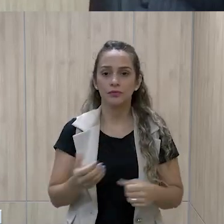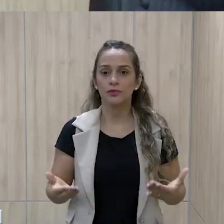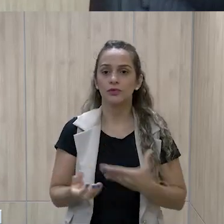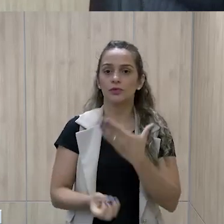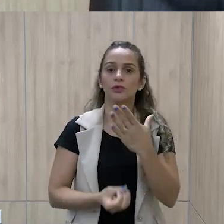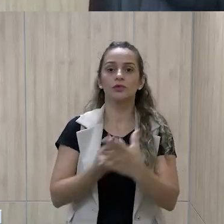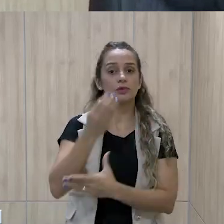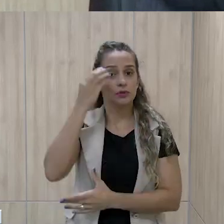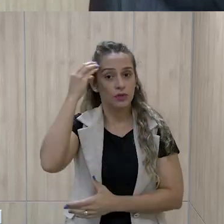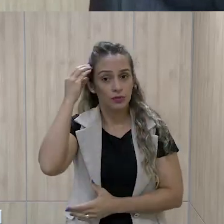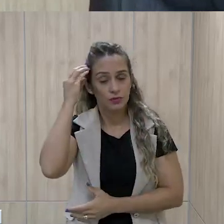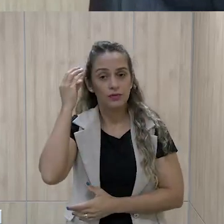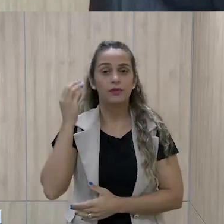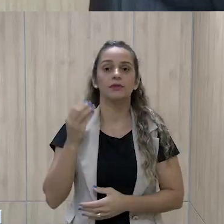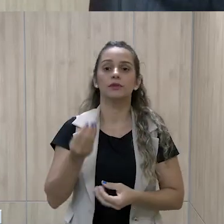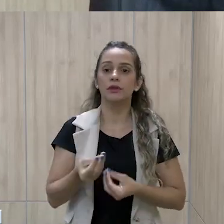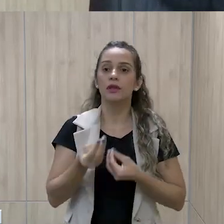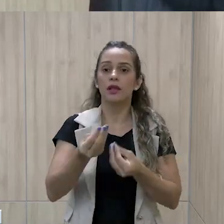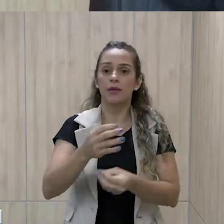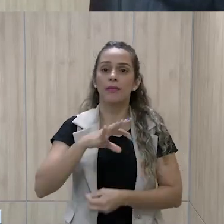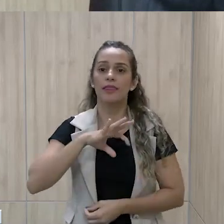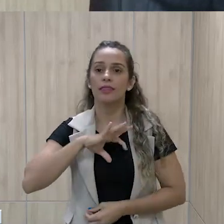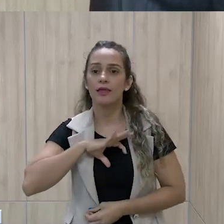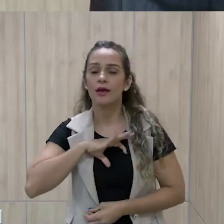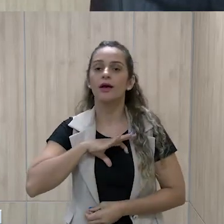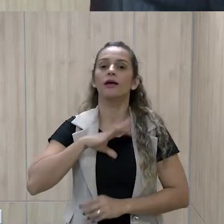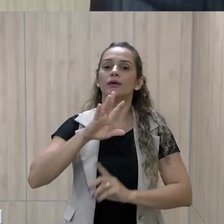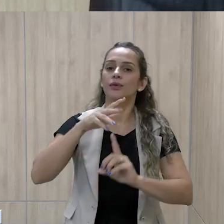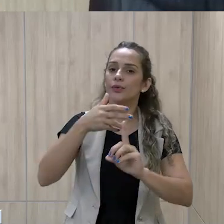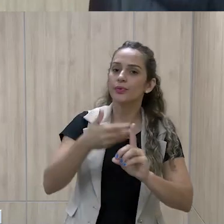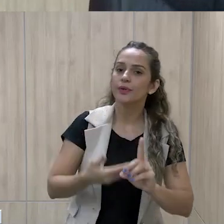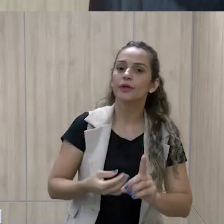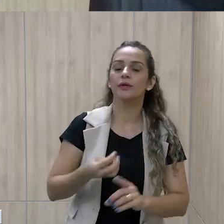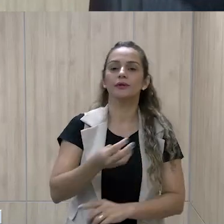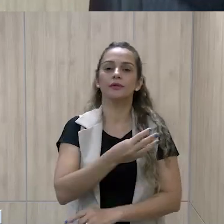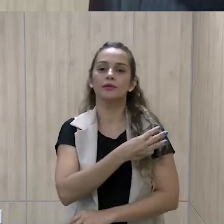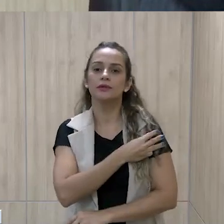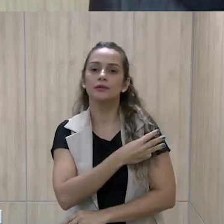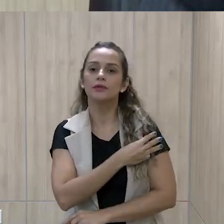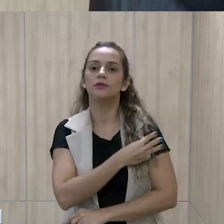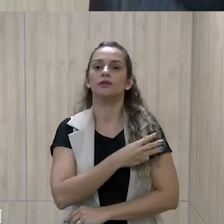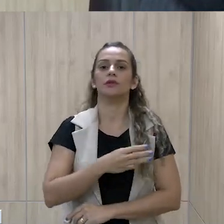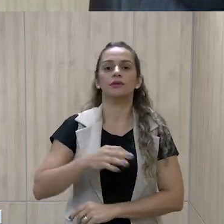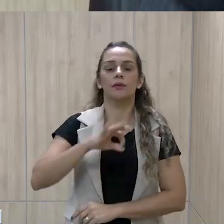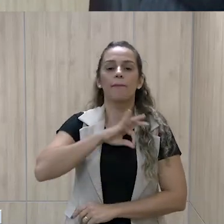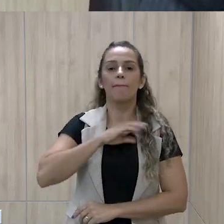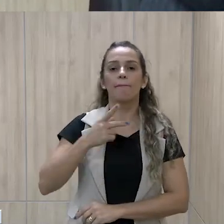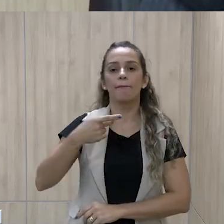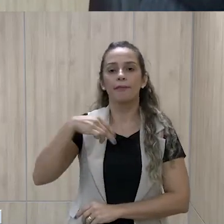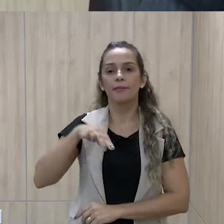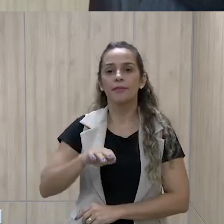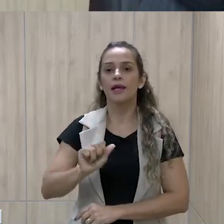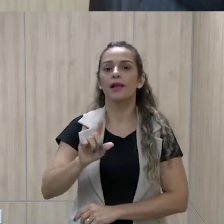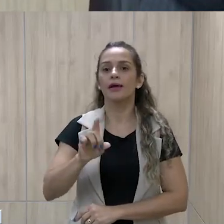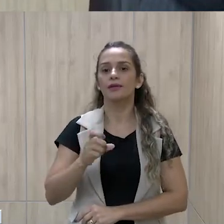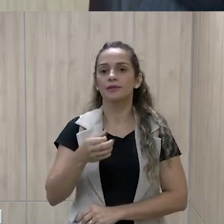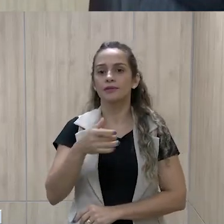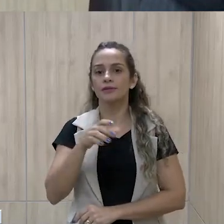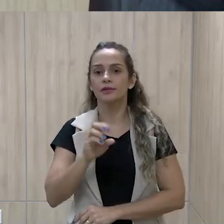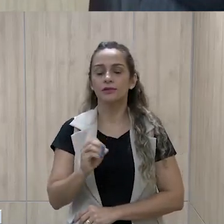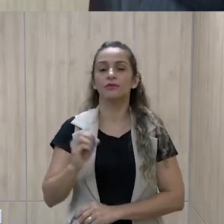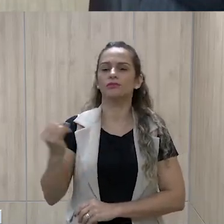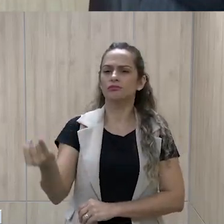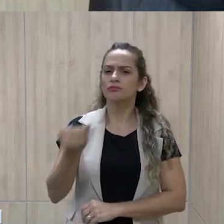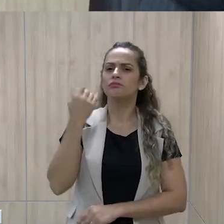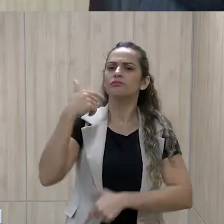de 2023 autoria Deputado cirondeiro concede a medalha do método legislativo ao Terceiro Sargento PM Alexandro